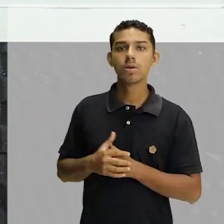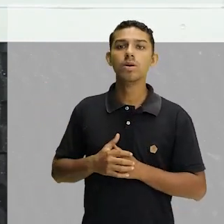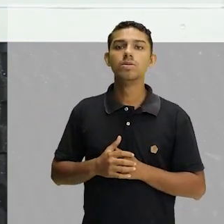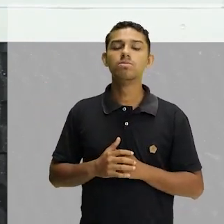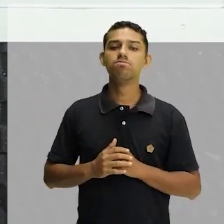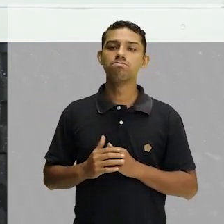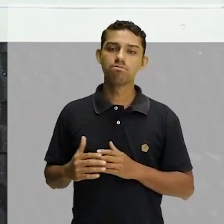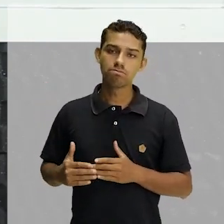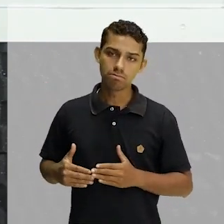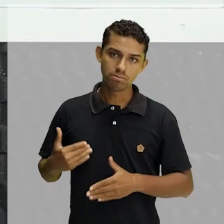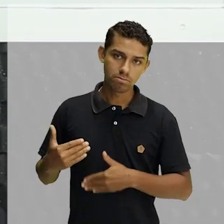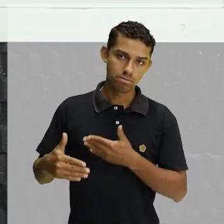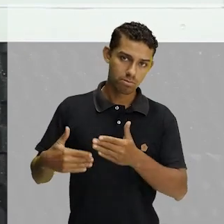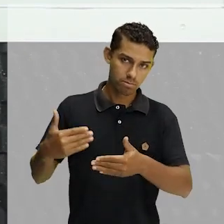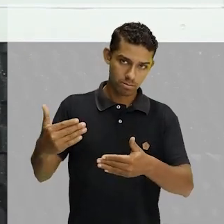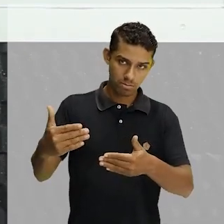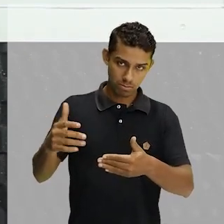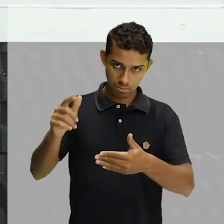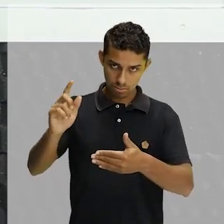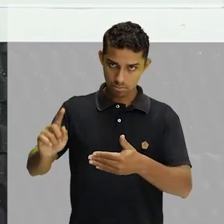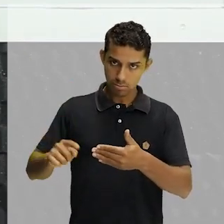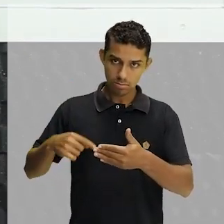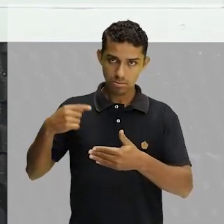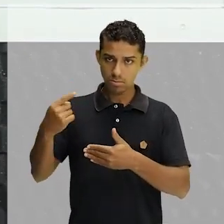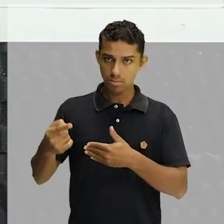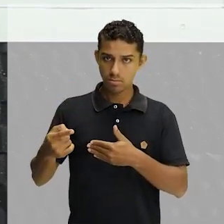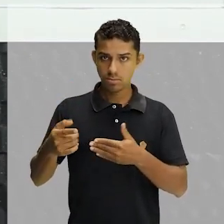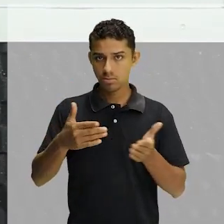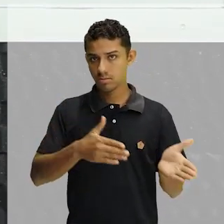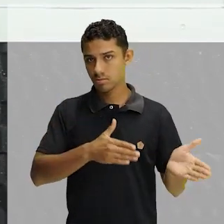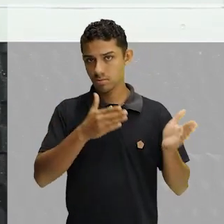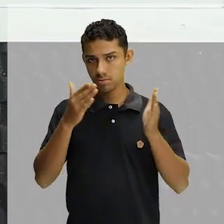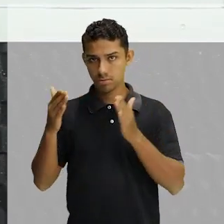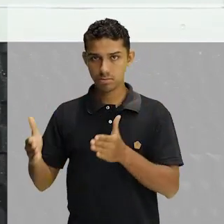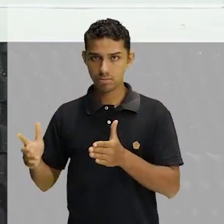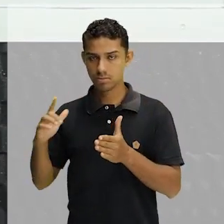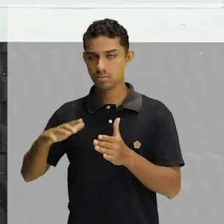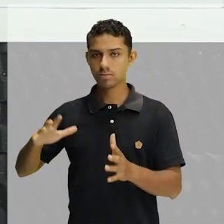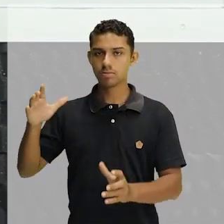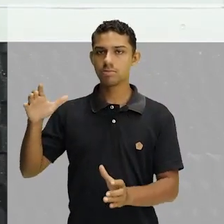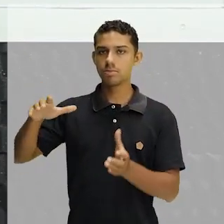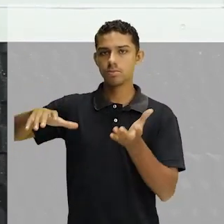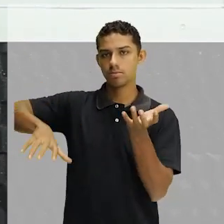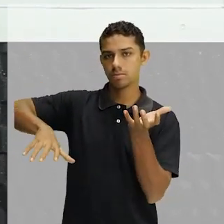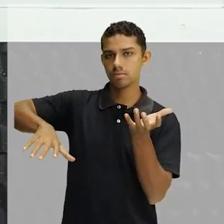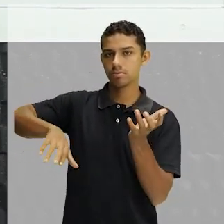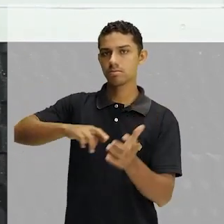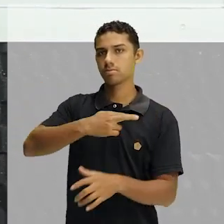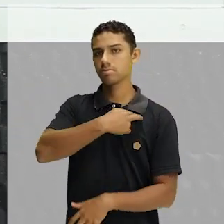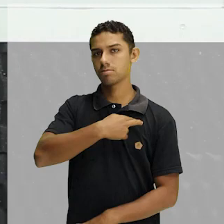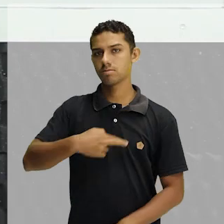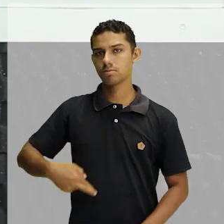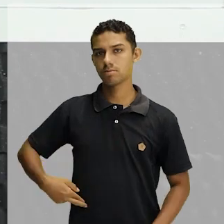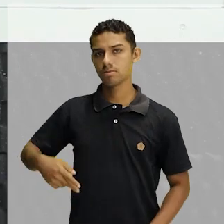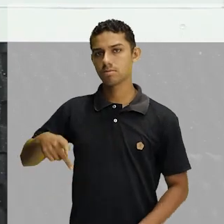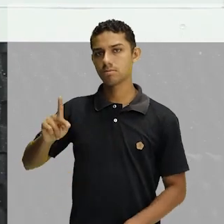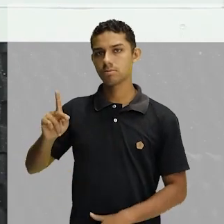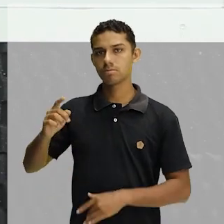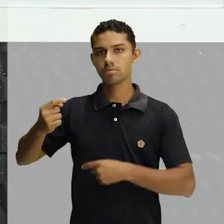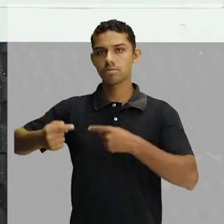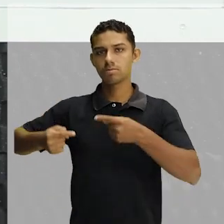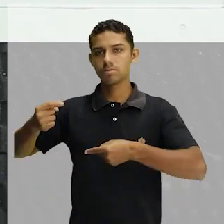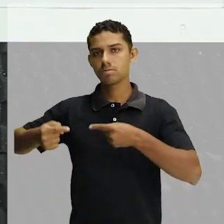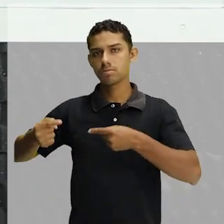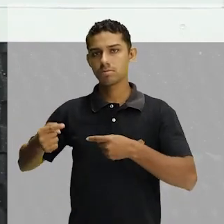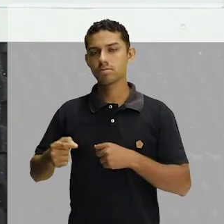aí, depois deste contrato social, nós vamos passar, obviamente, para o Estado. Olha